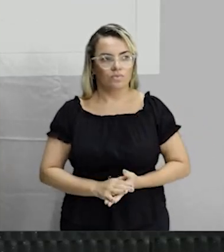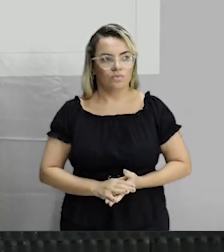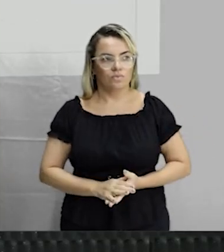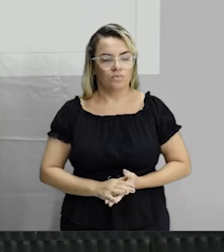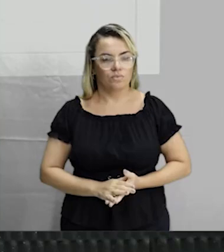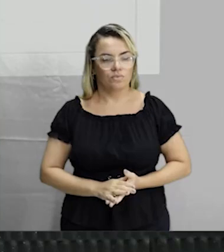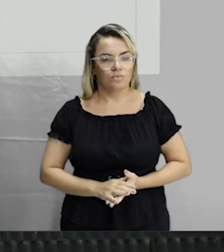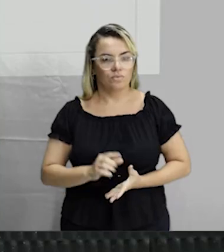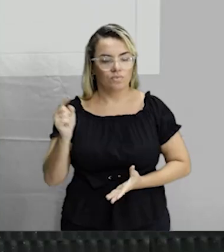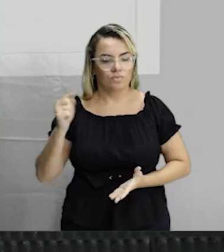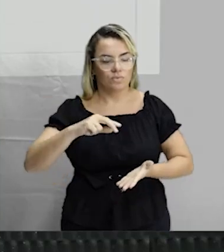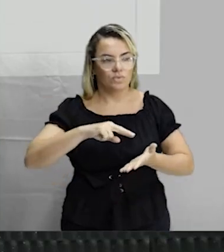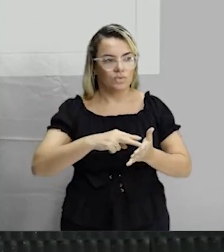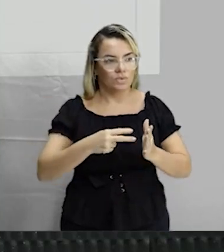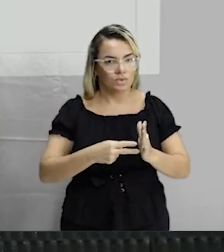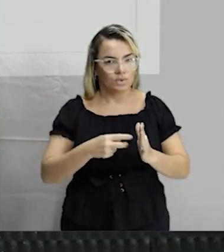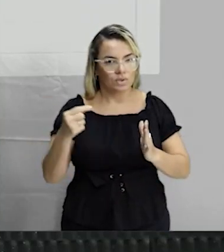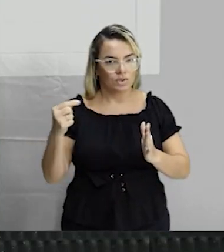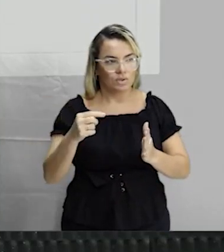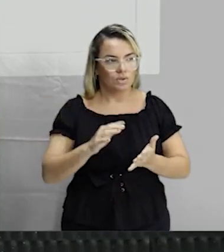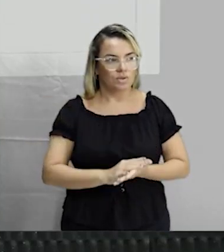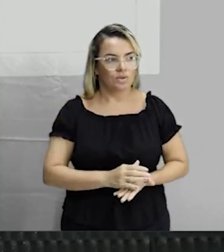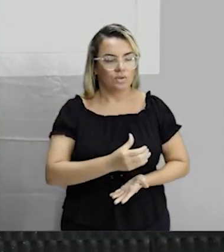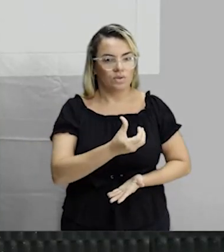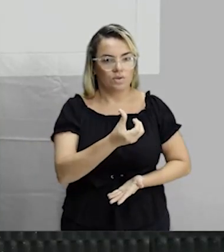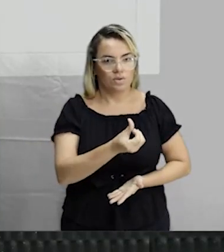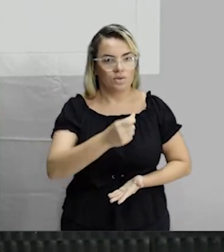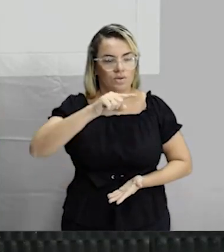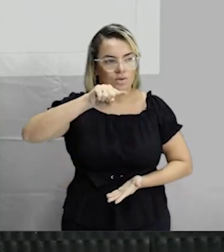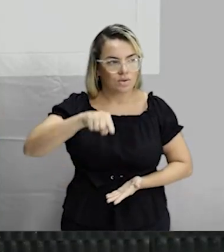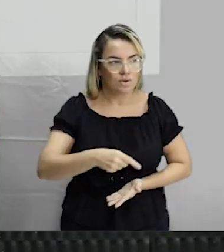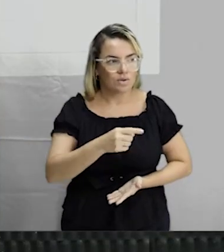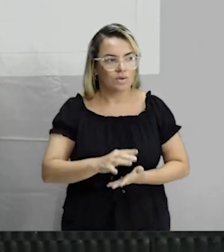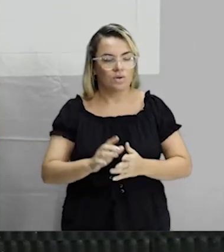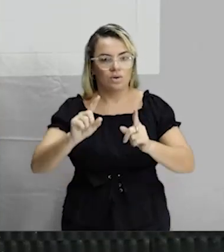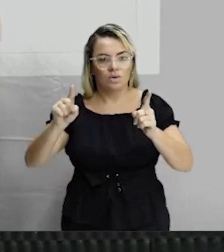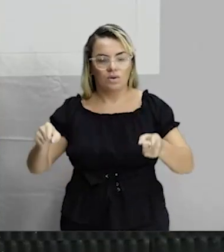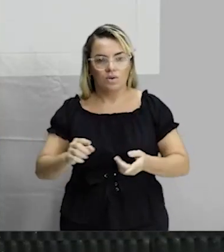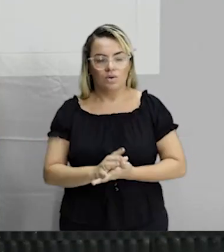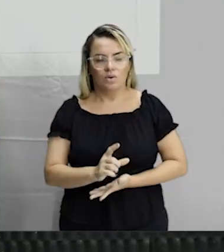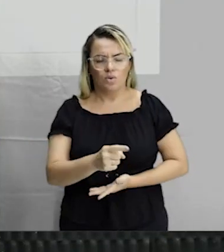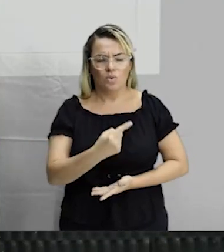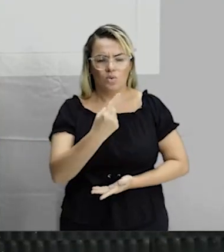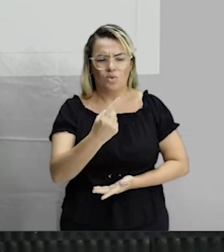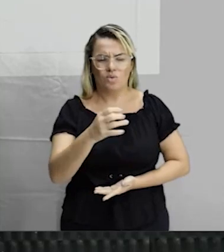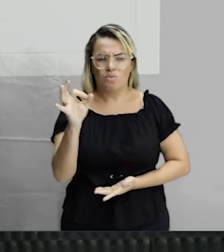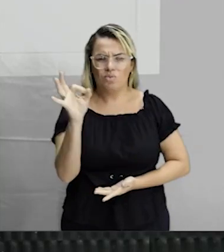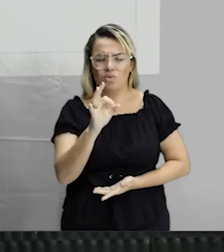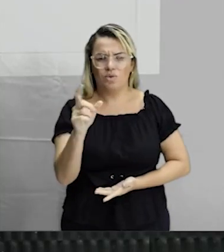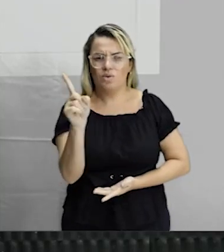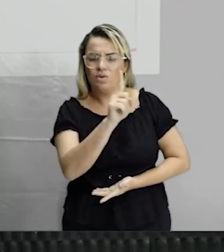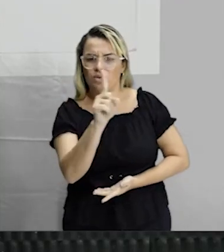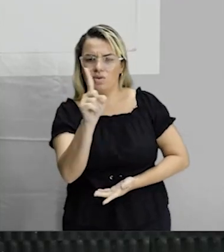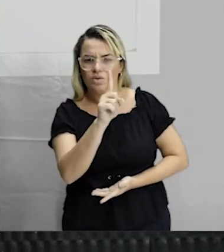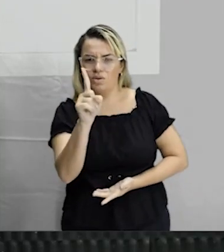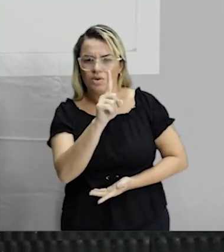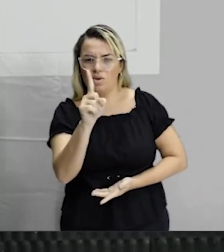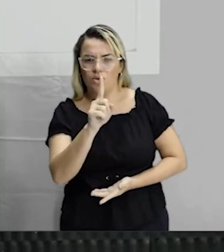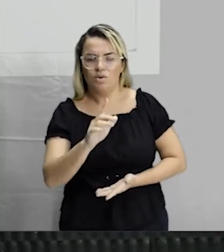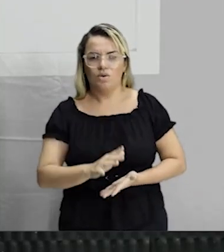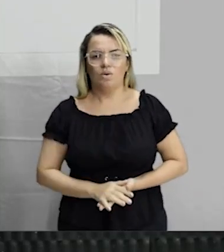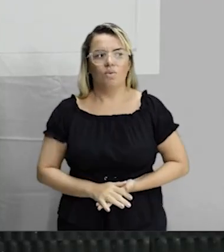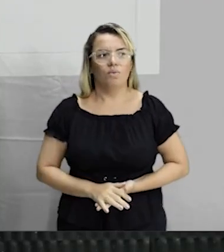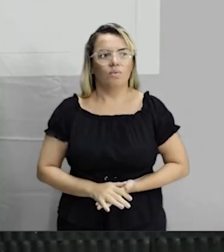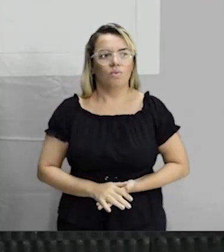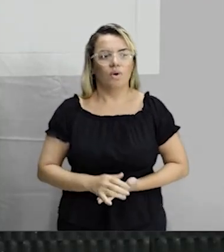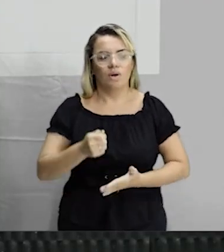multiplicado por 1. Turma, essa taxa de juros você não coloca 1% não. Você vai colocar